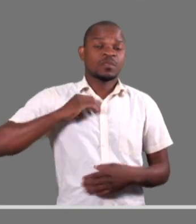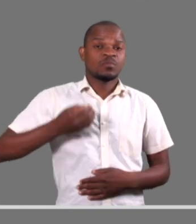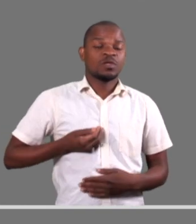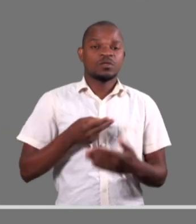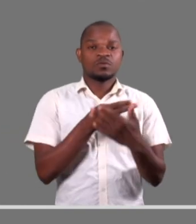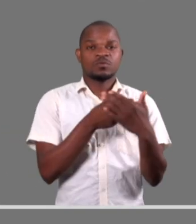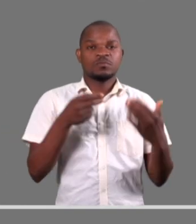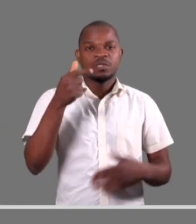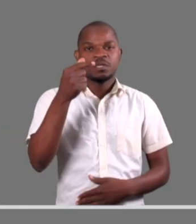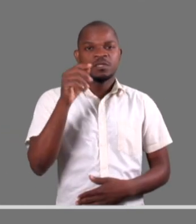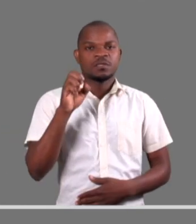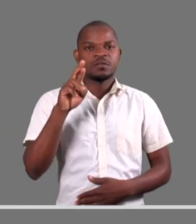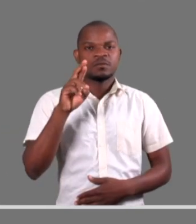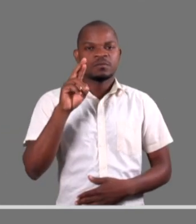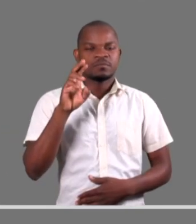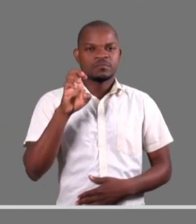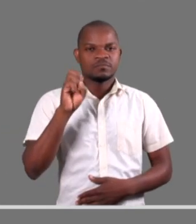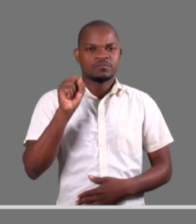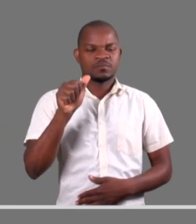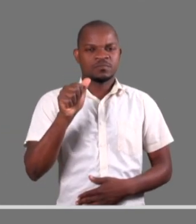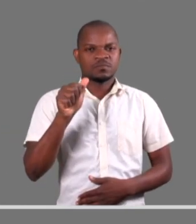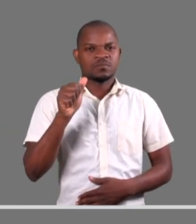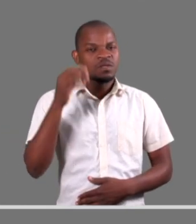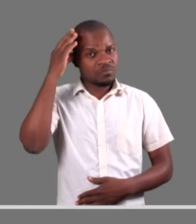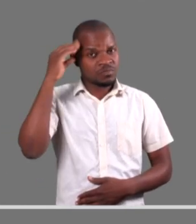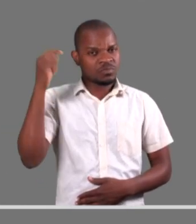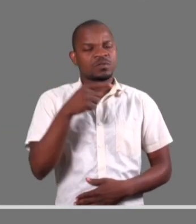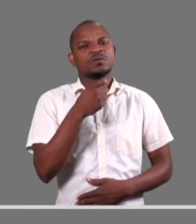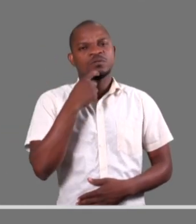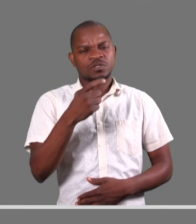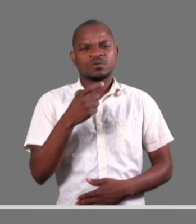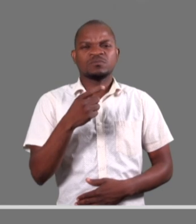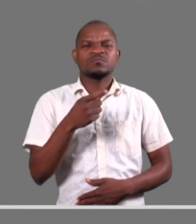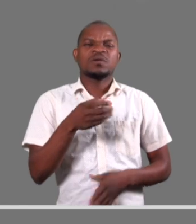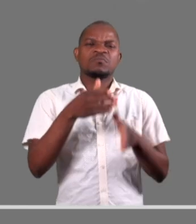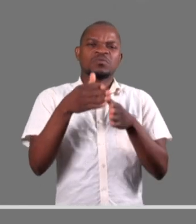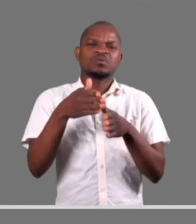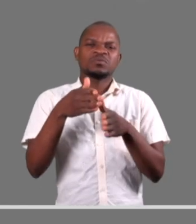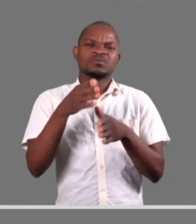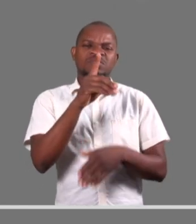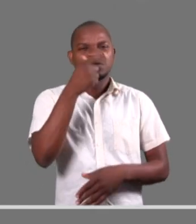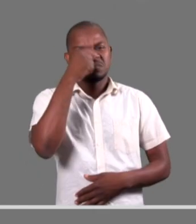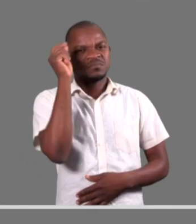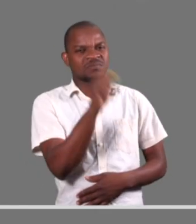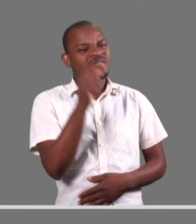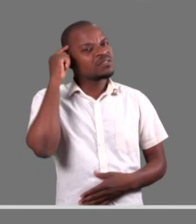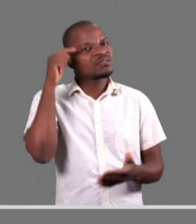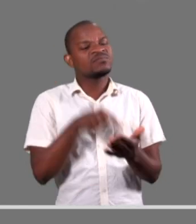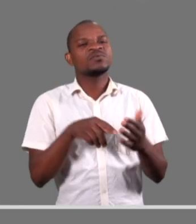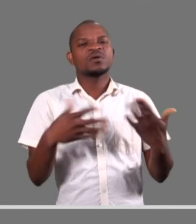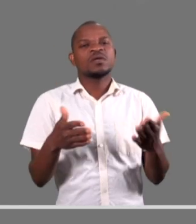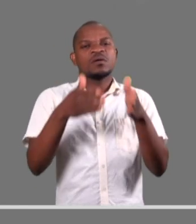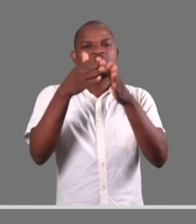Pereira associa o abandono de pessoas com deficiência à perda de valores morais. A sociedade em que nós